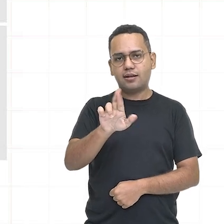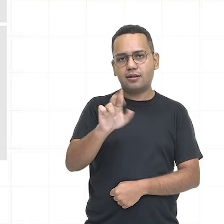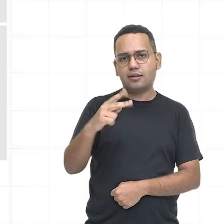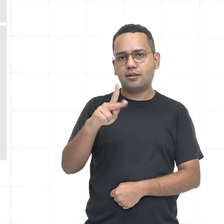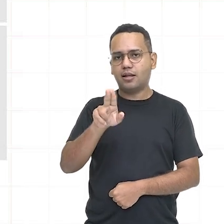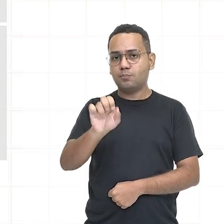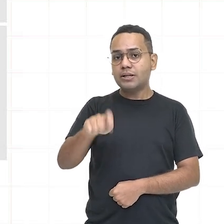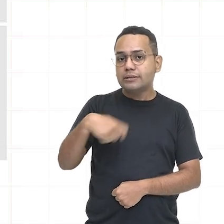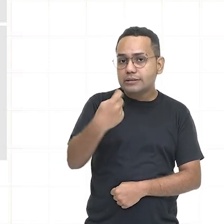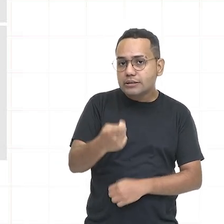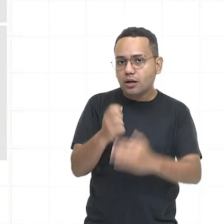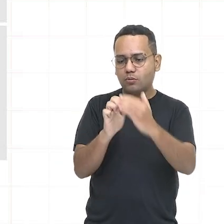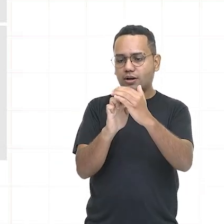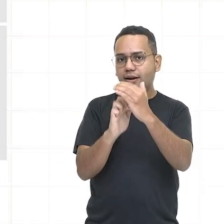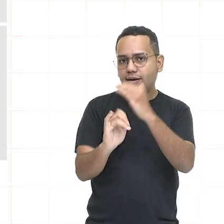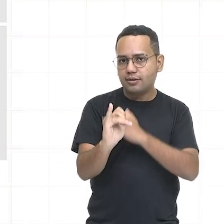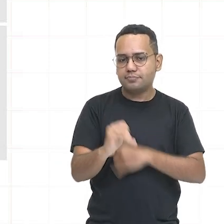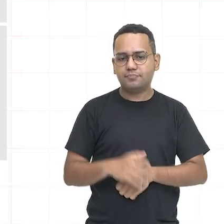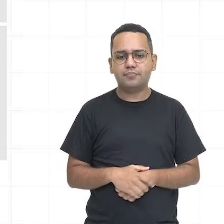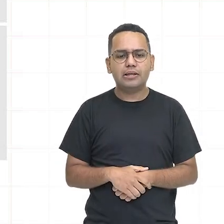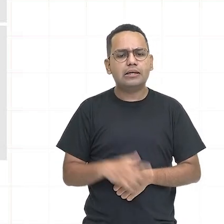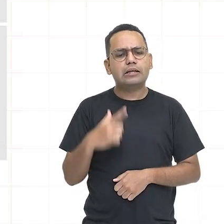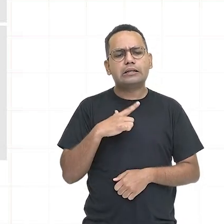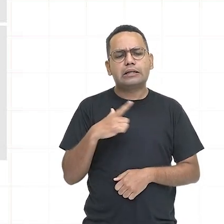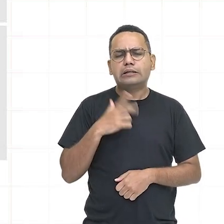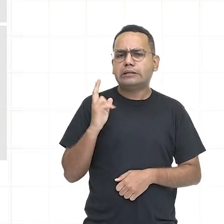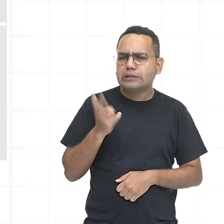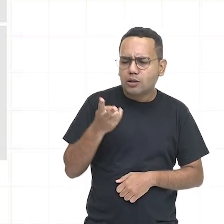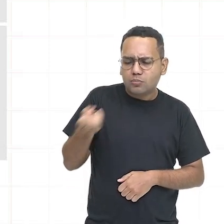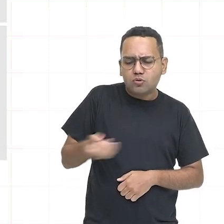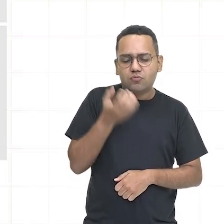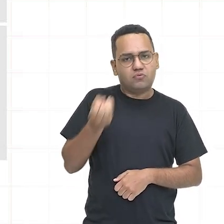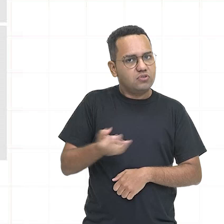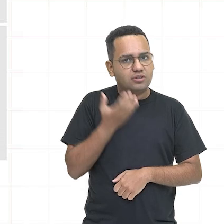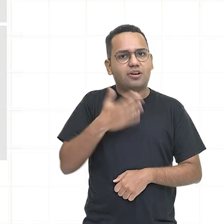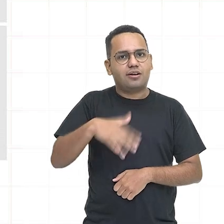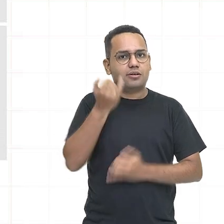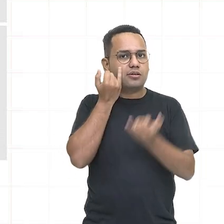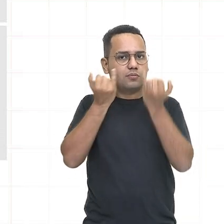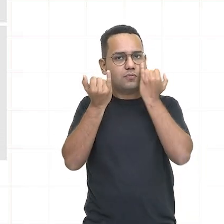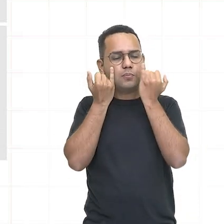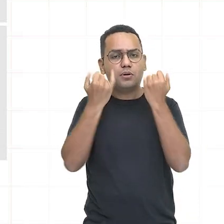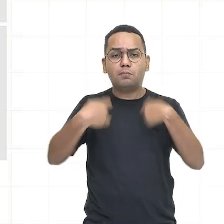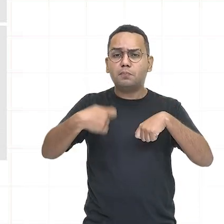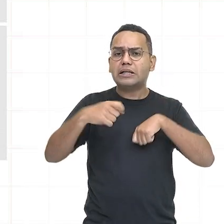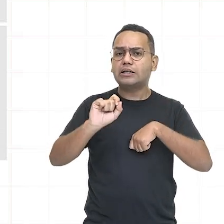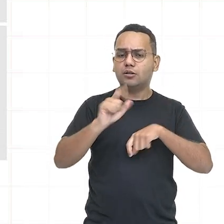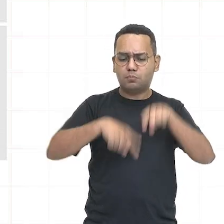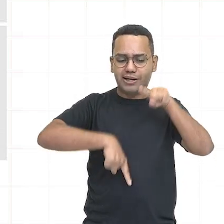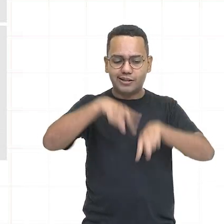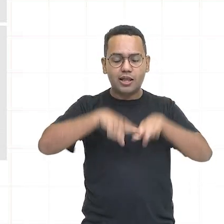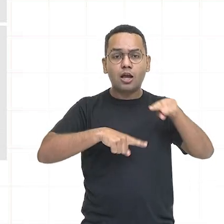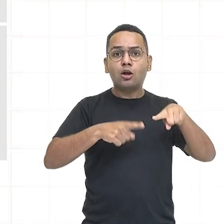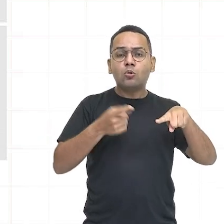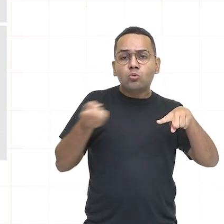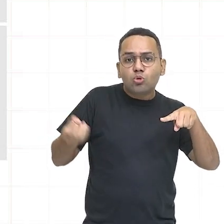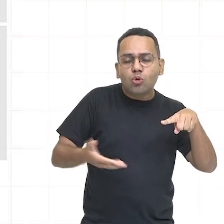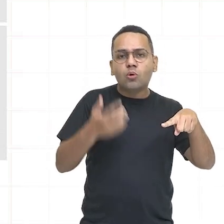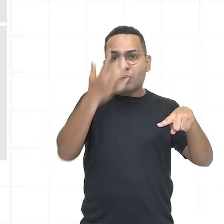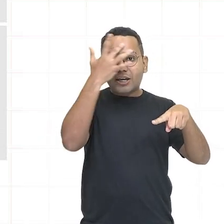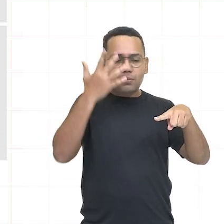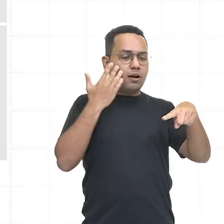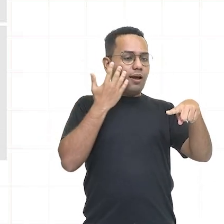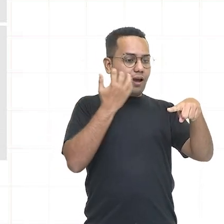acabam impulsionando em inovações. É preciso estar tendo coisas novas para chamar a atenção, principalmente